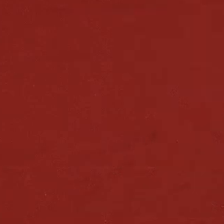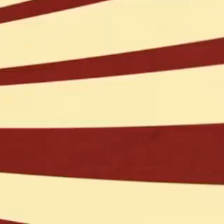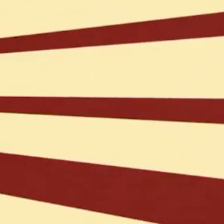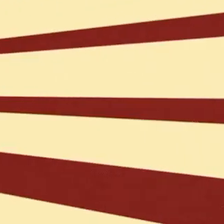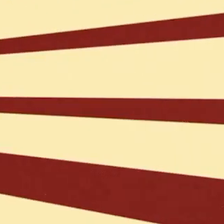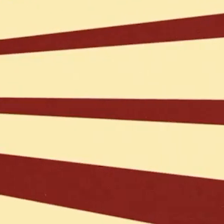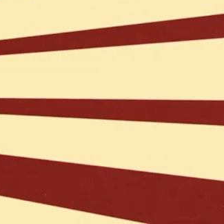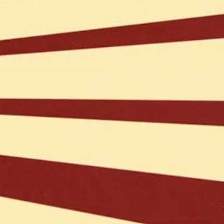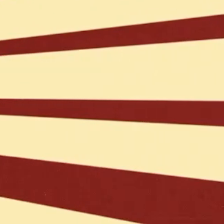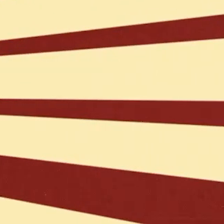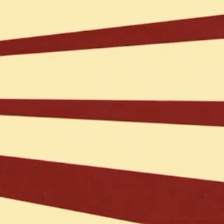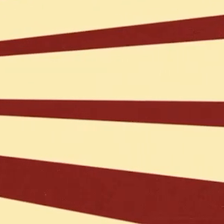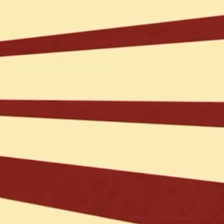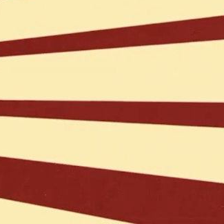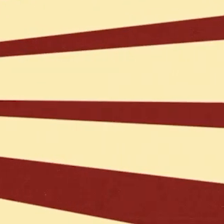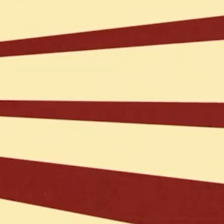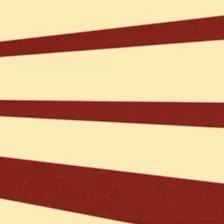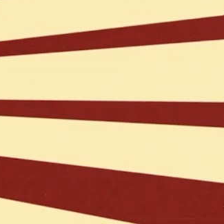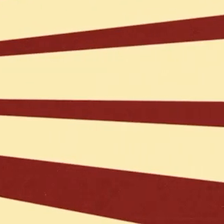Música